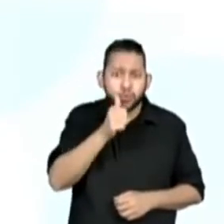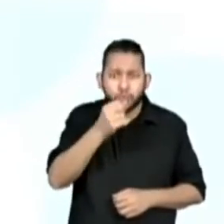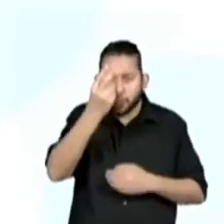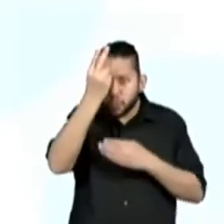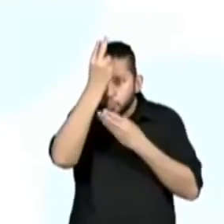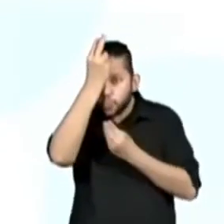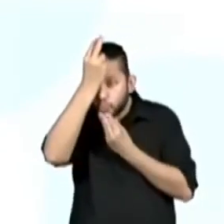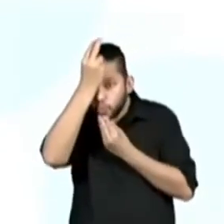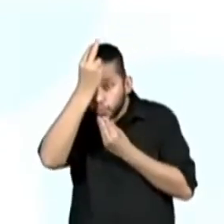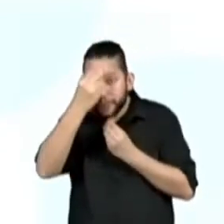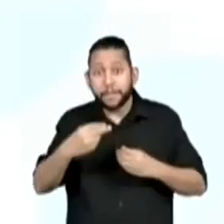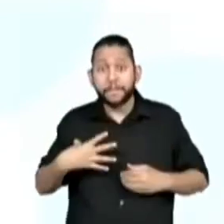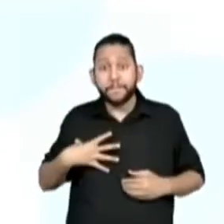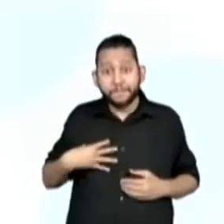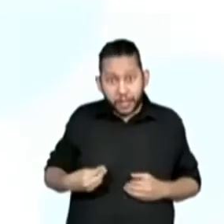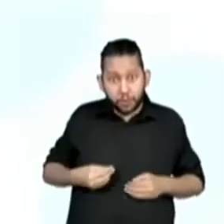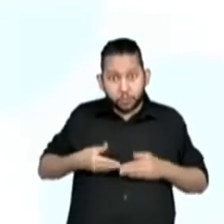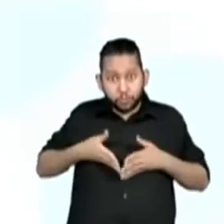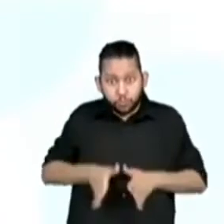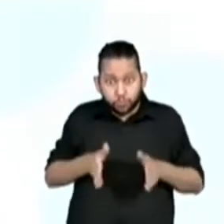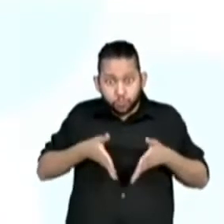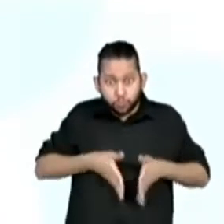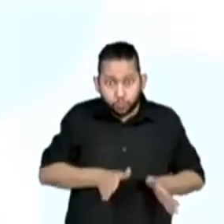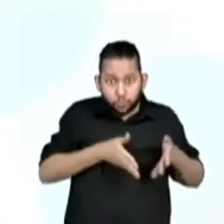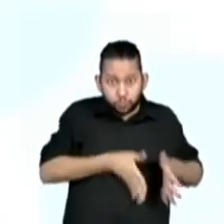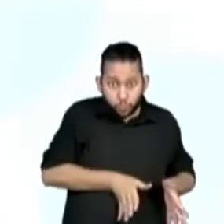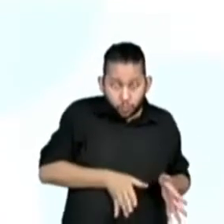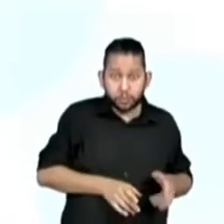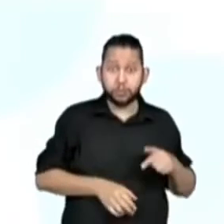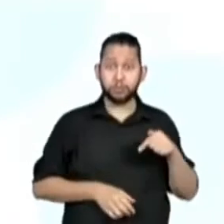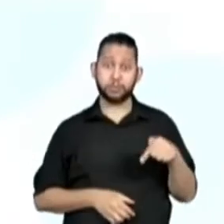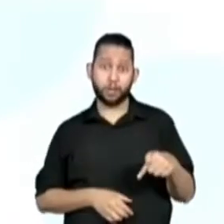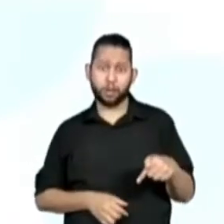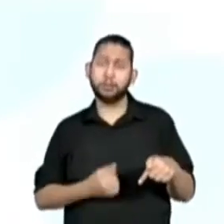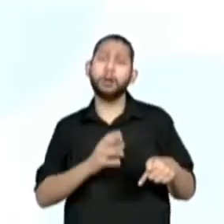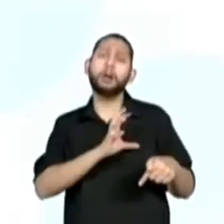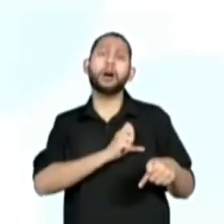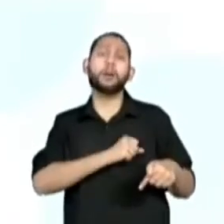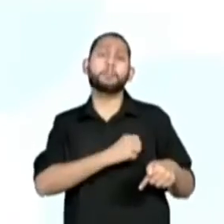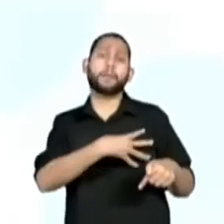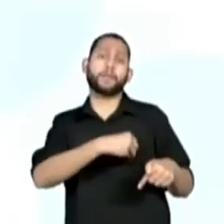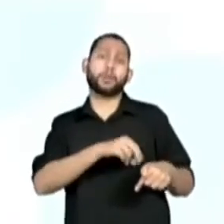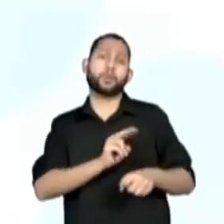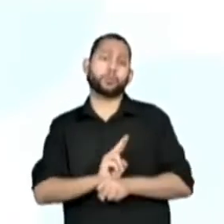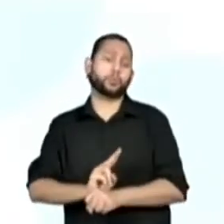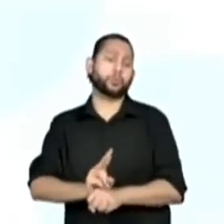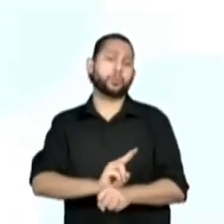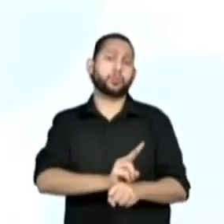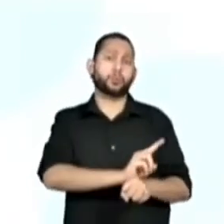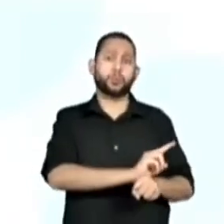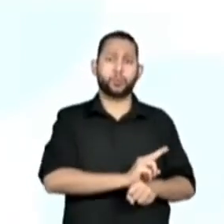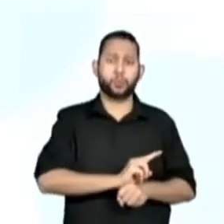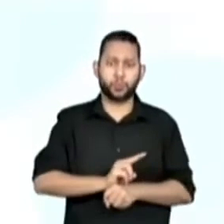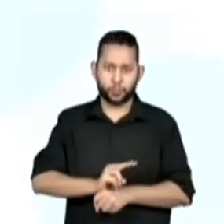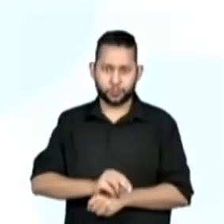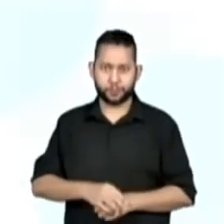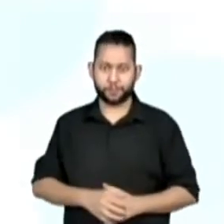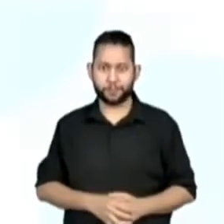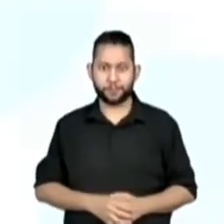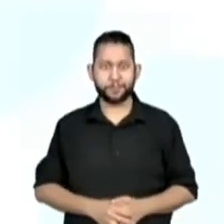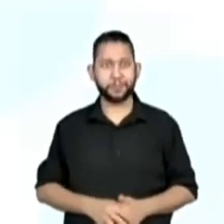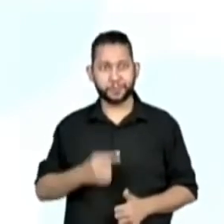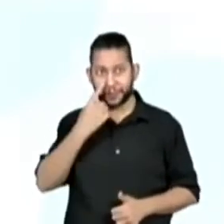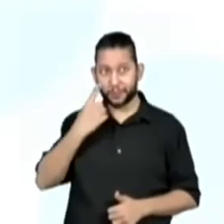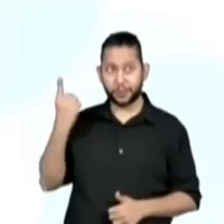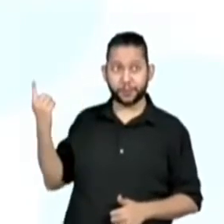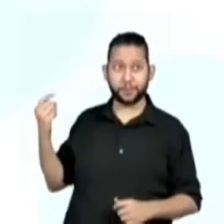os amava, como uma boa mãe pode amar os filhos. Então, aqui nessa